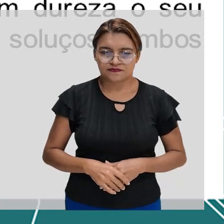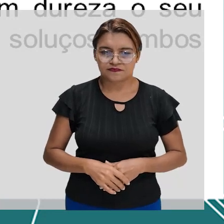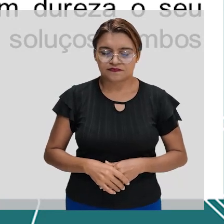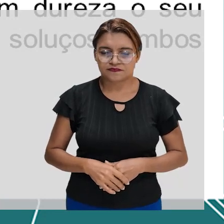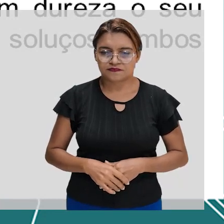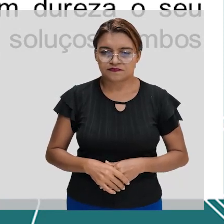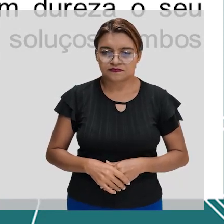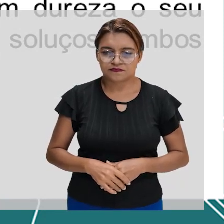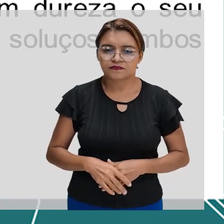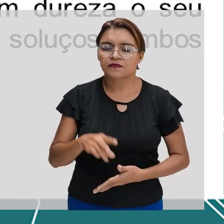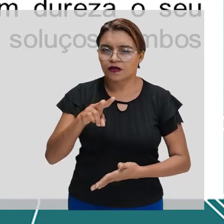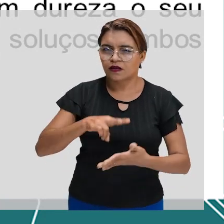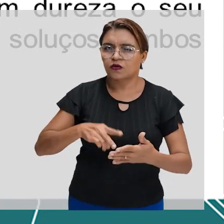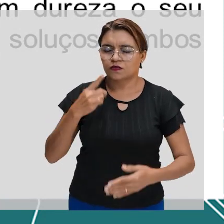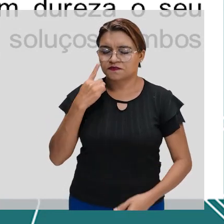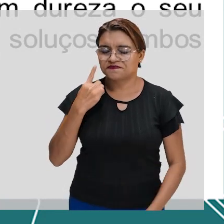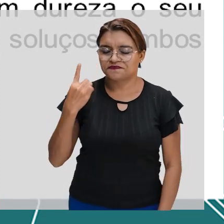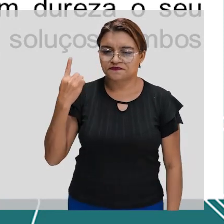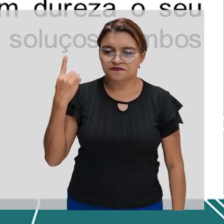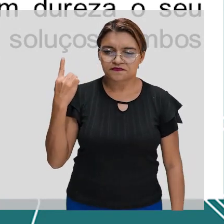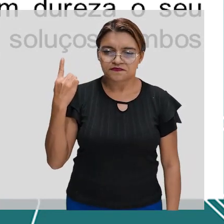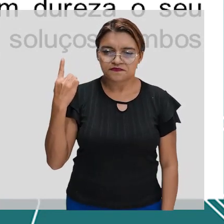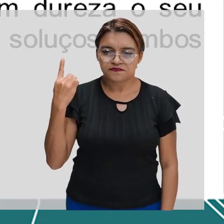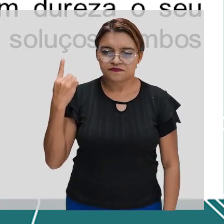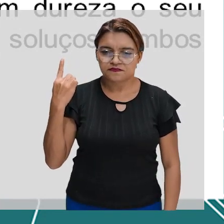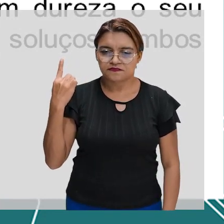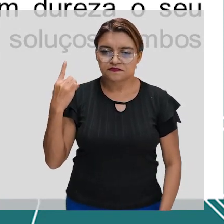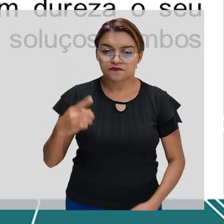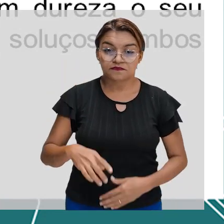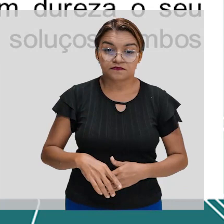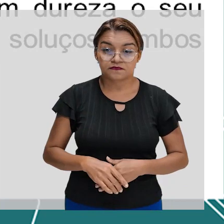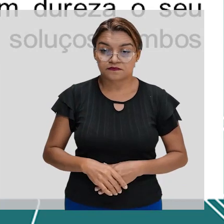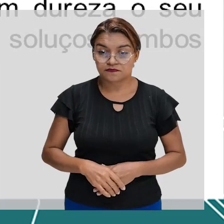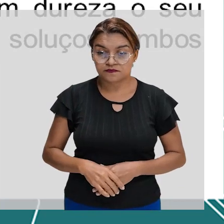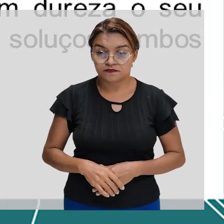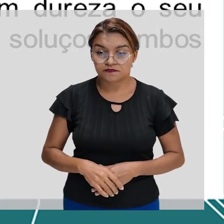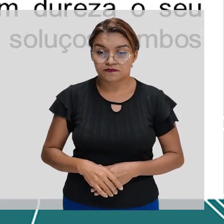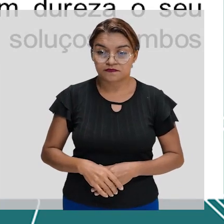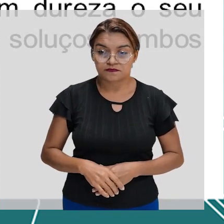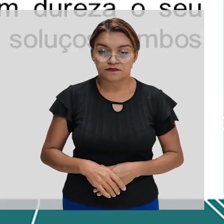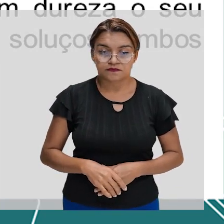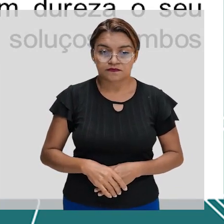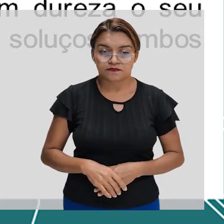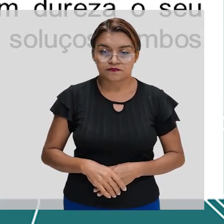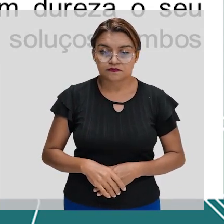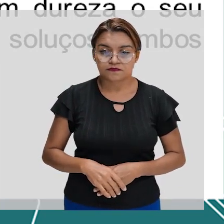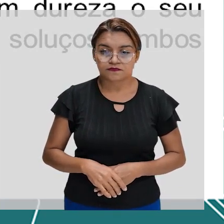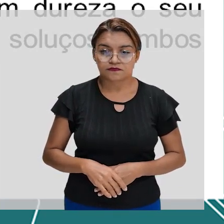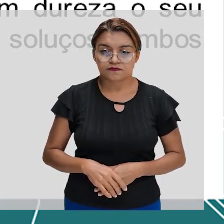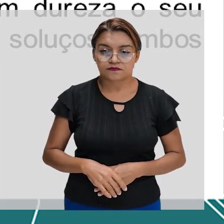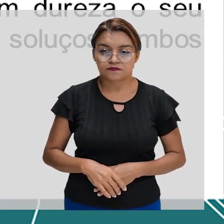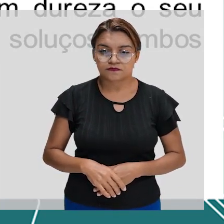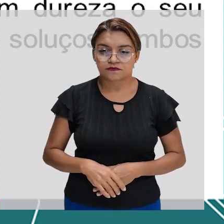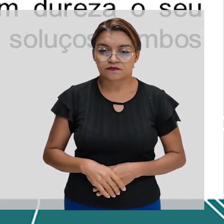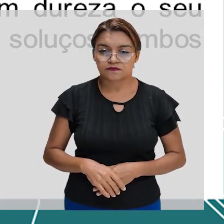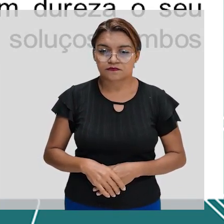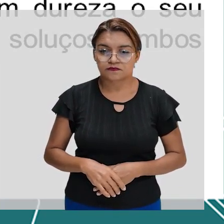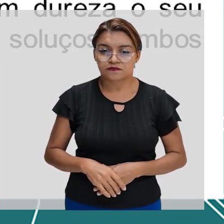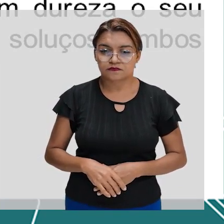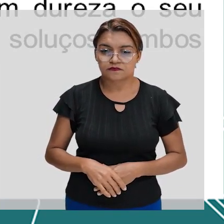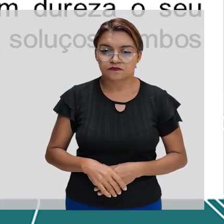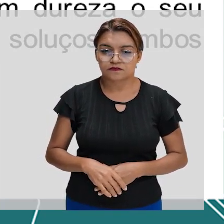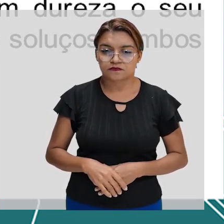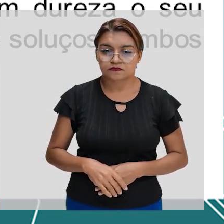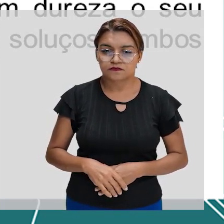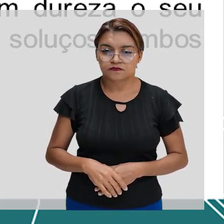outro o do português de cerne que peca sobre a mente e supera com dureza o